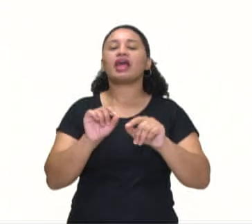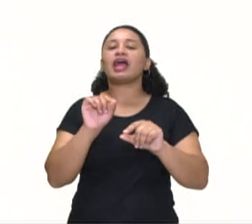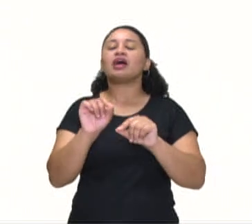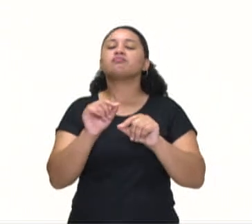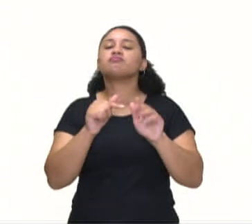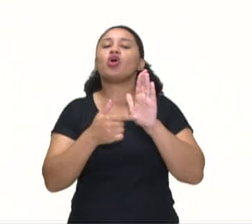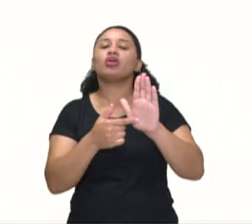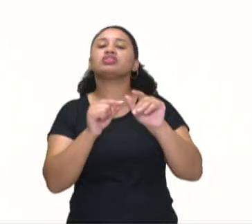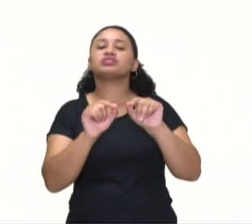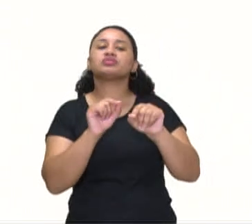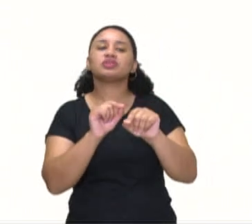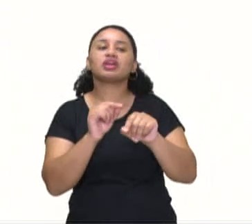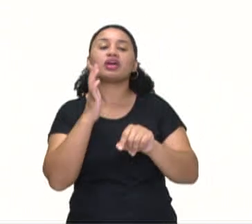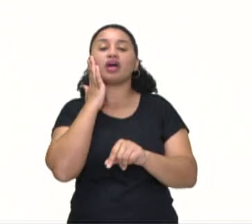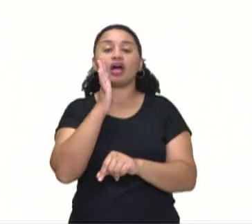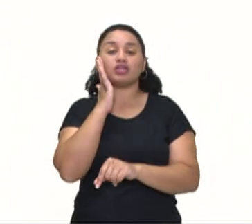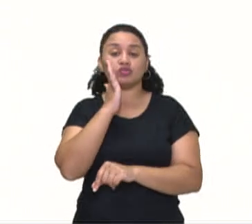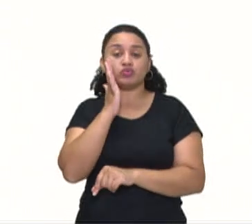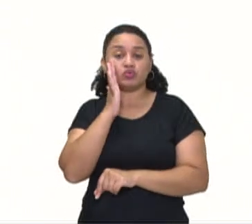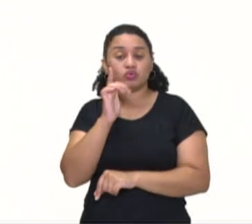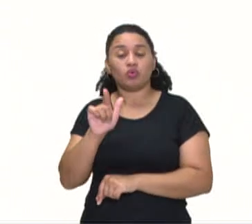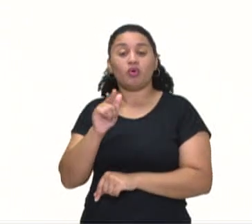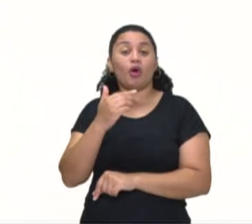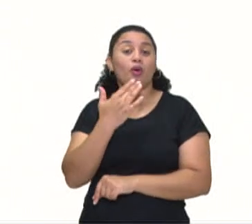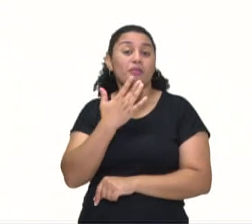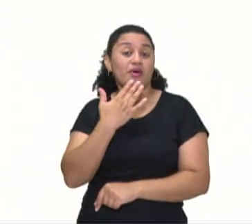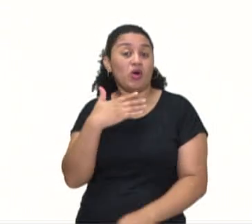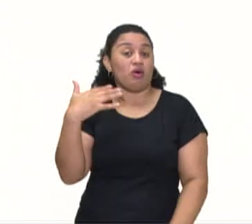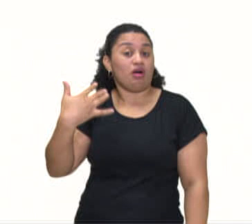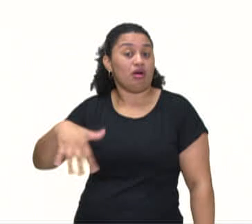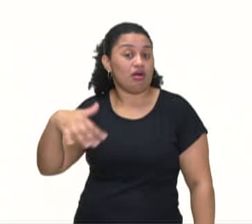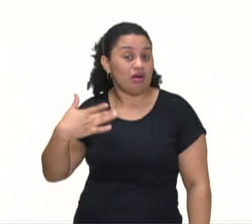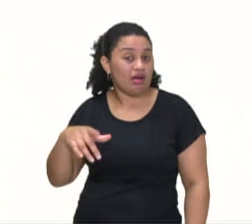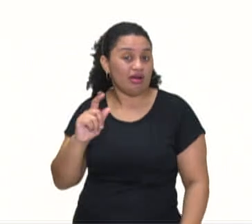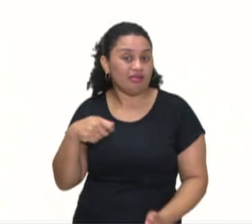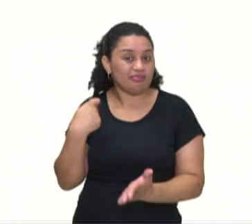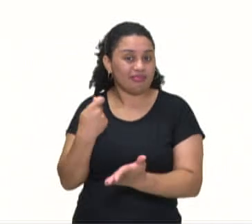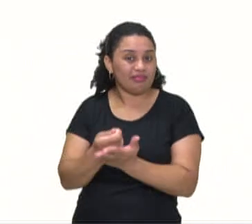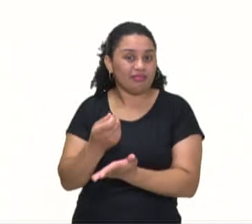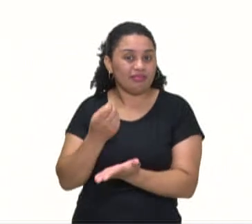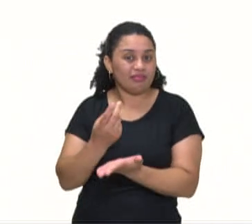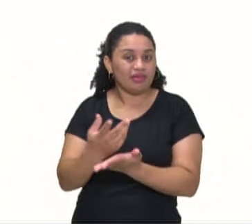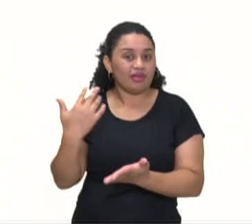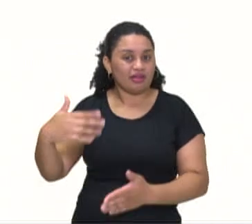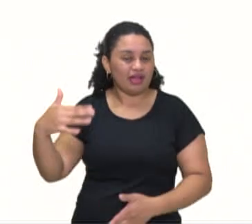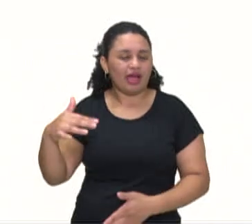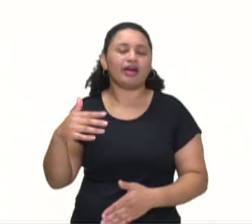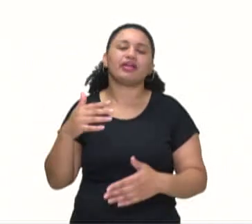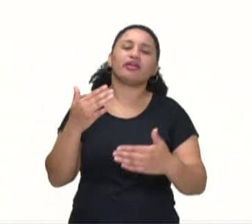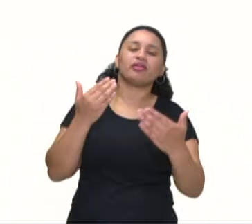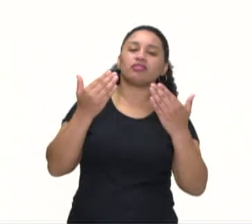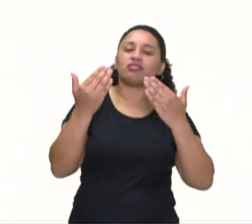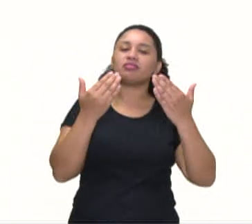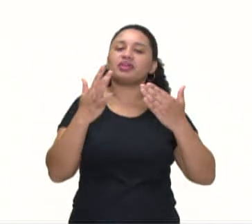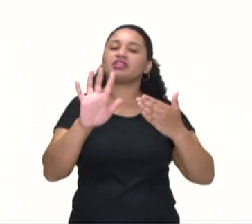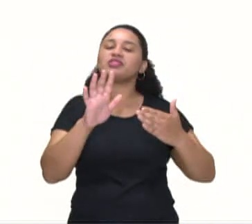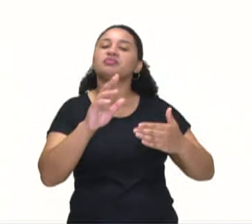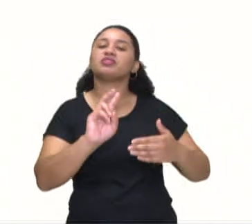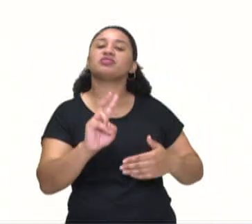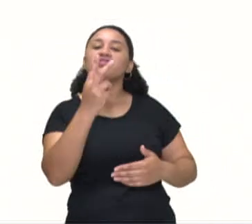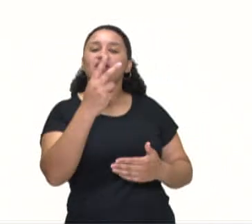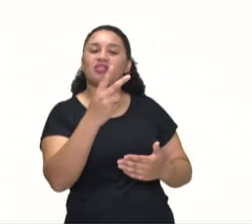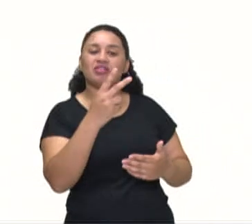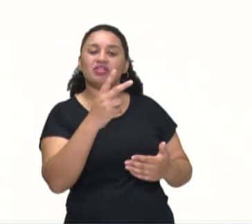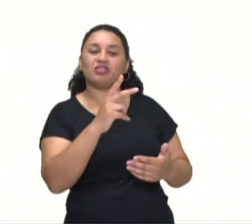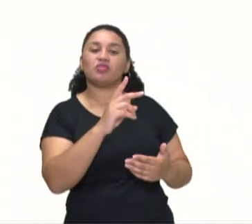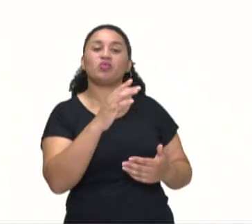púrpura, era um pigmento de alto valor. Ele era comparado ao preço do ouro e, por isso, utilizado